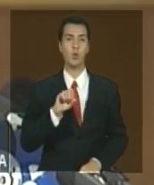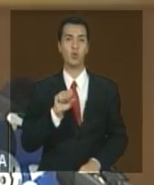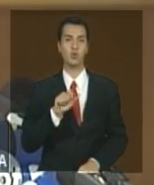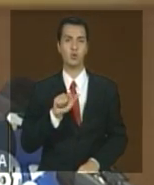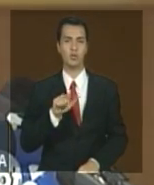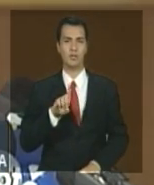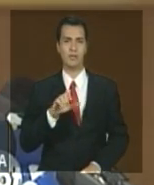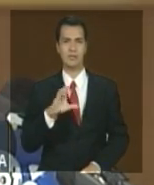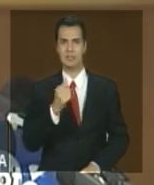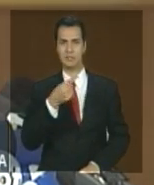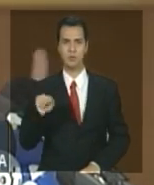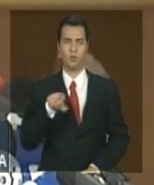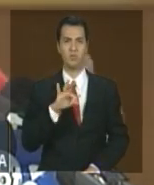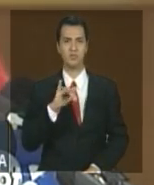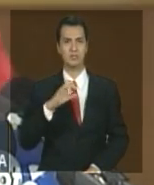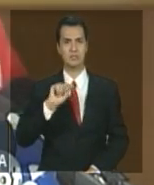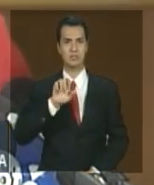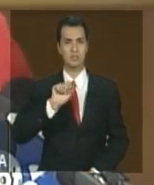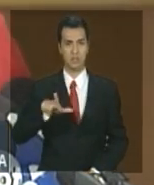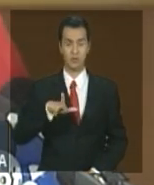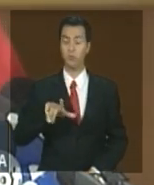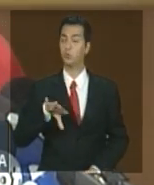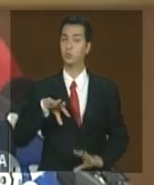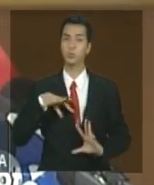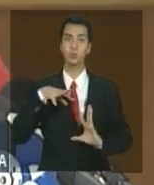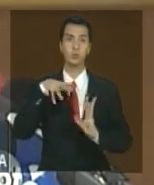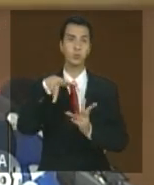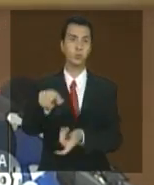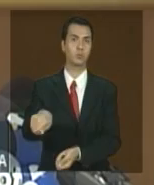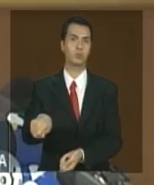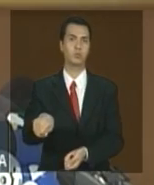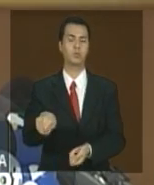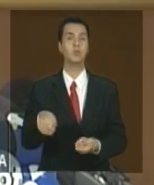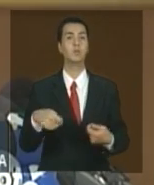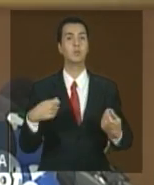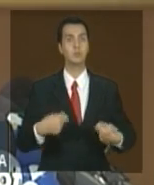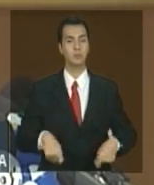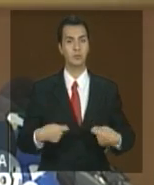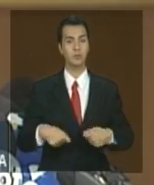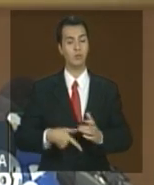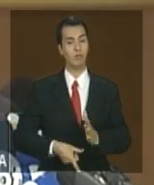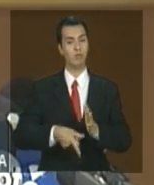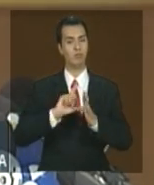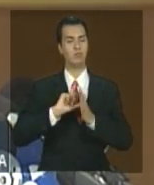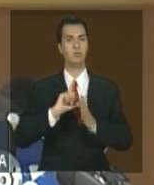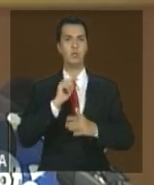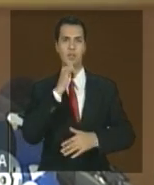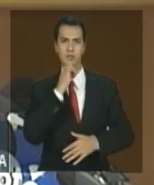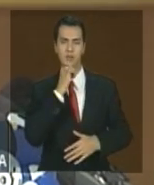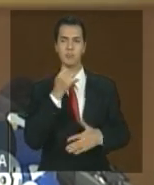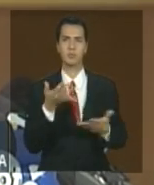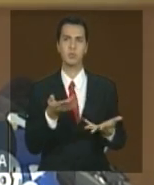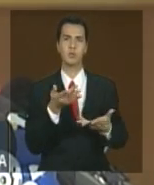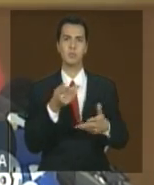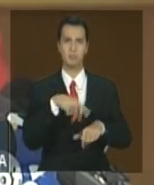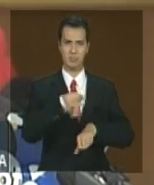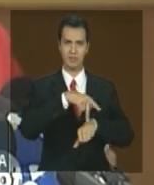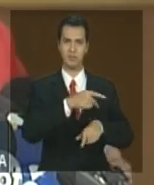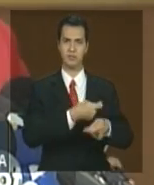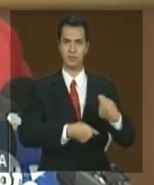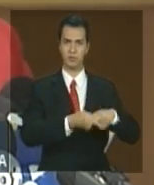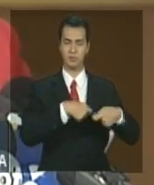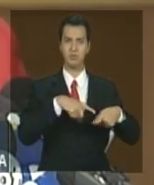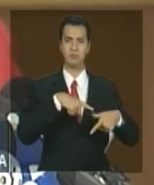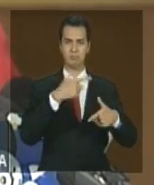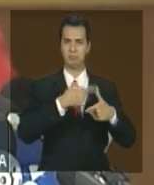mundo. Ou seja, o ajuste fiscal é preconizado para economias que estão em situação